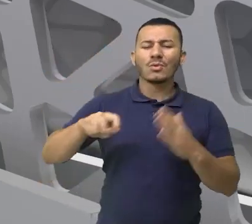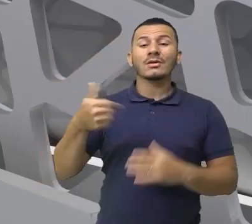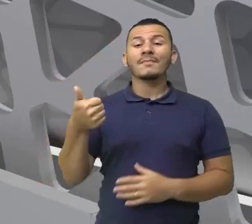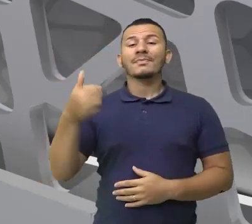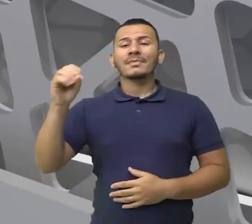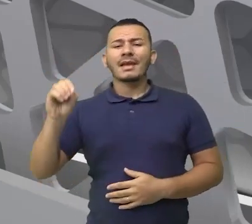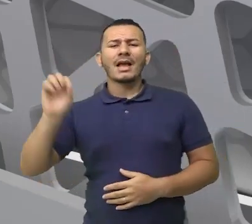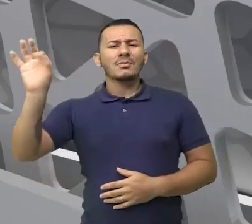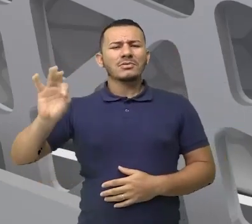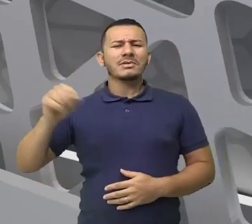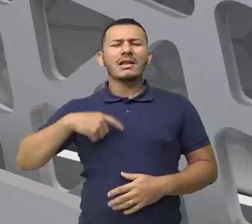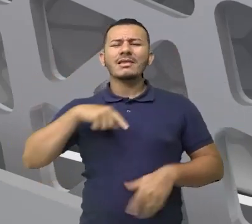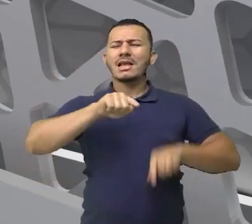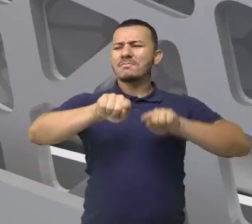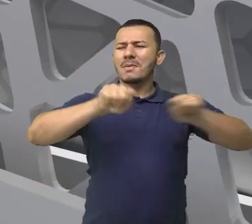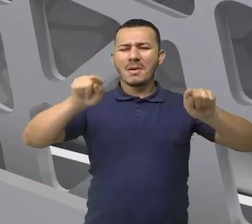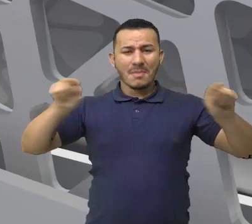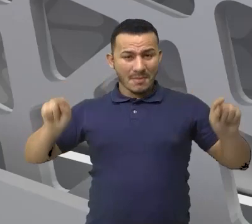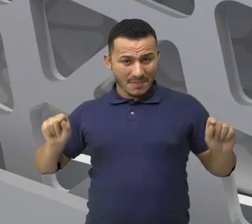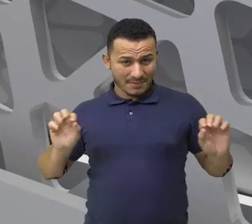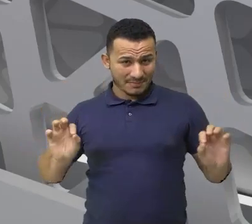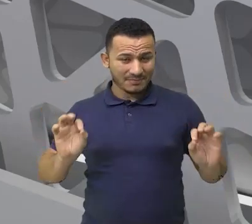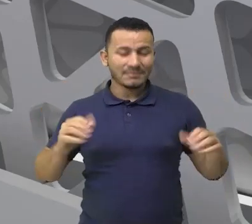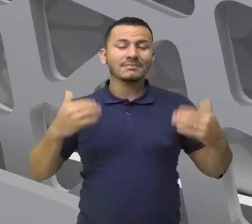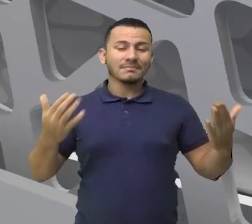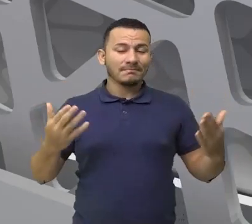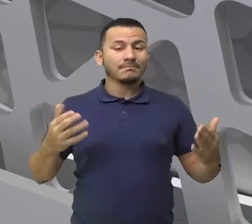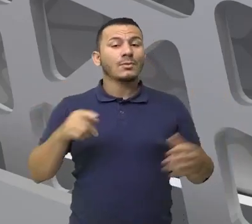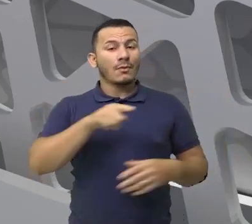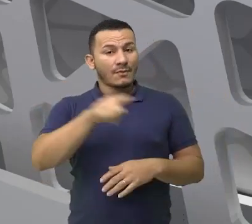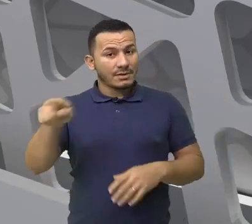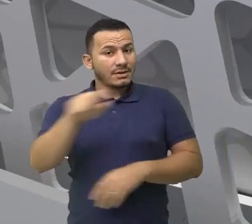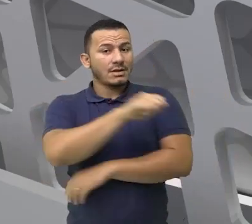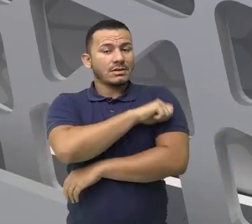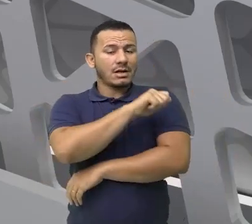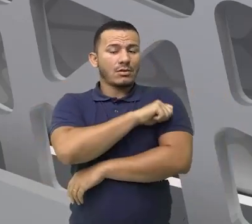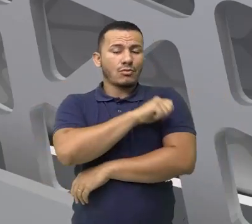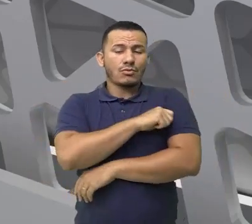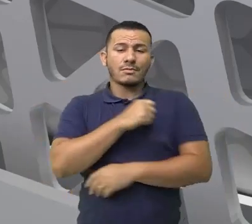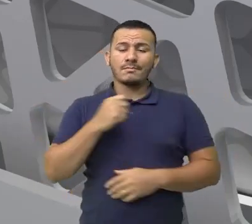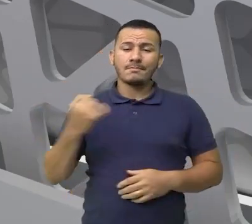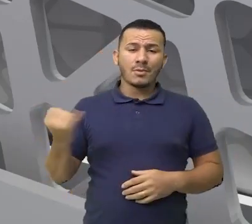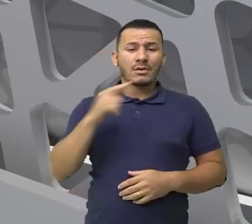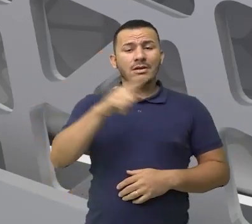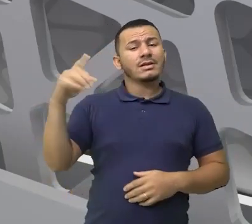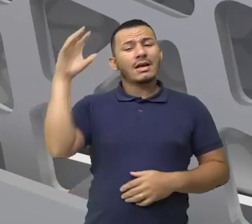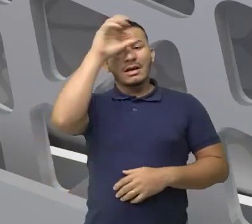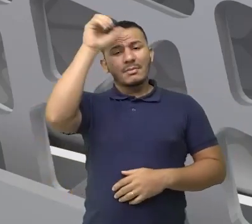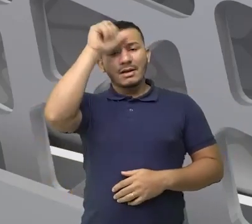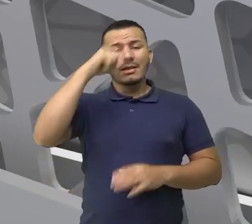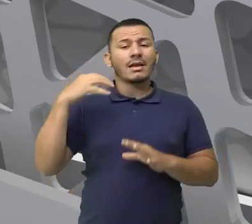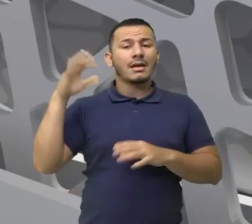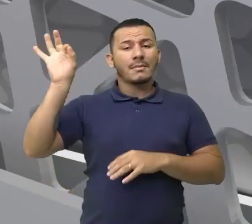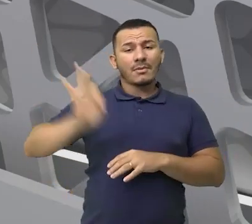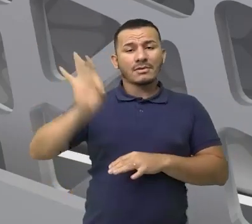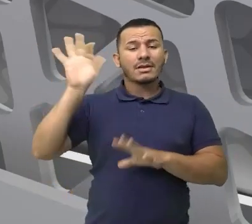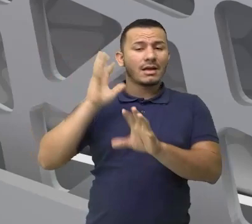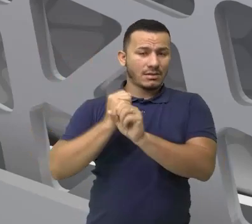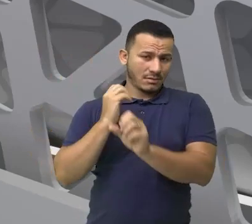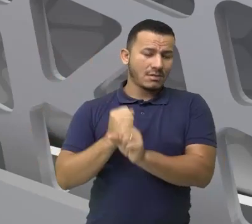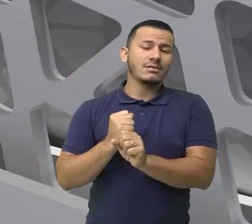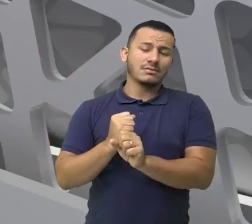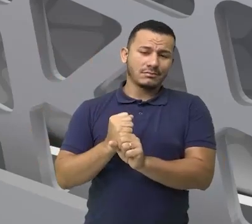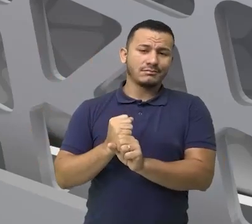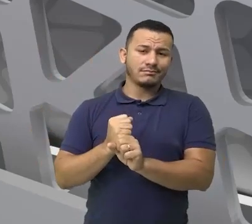promoção, 10% de desconto. E aí, alunos, é importante, olha, você saber calcular a porcentagem. Percebeu? Por